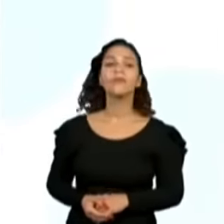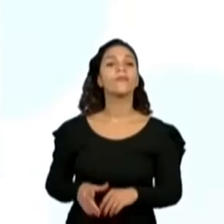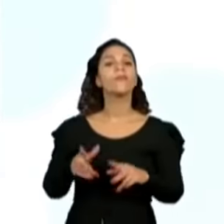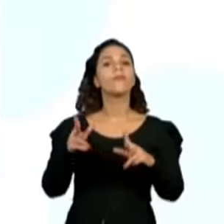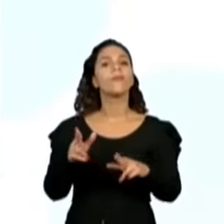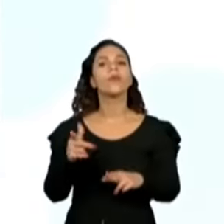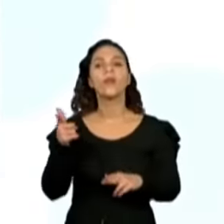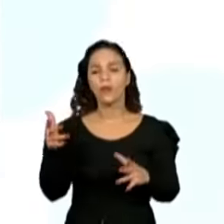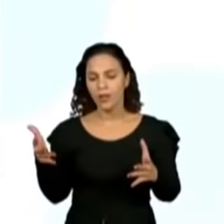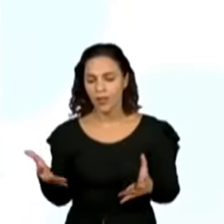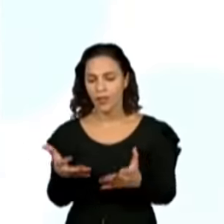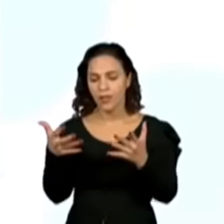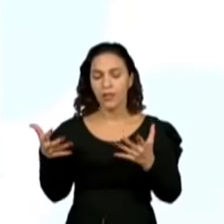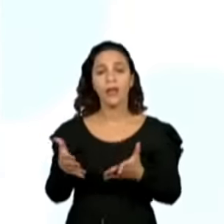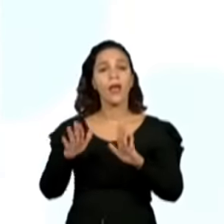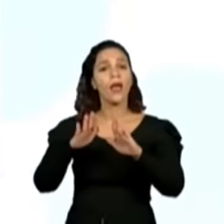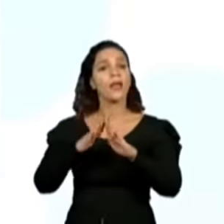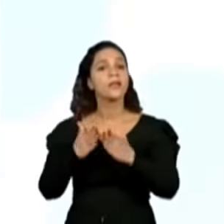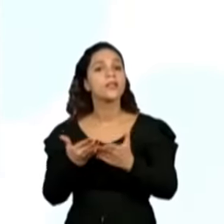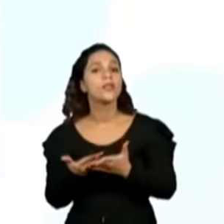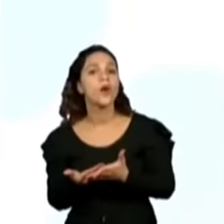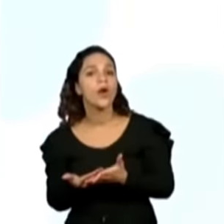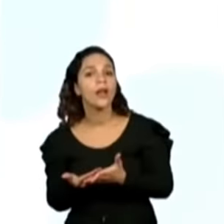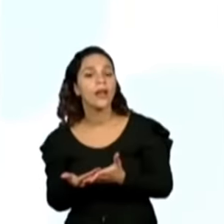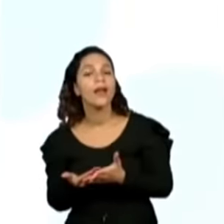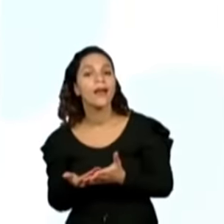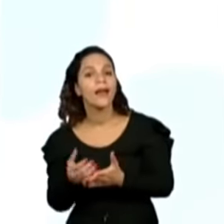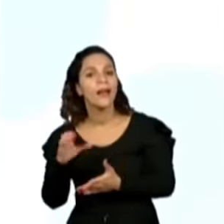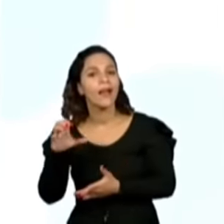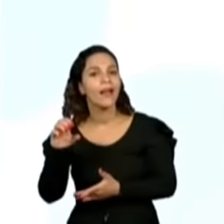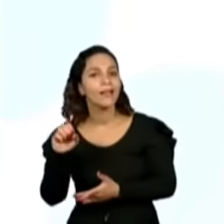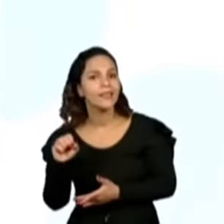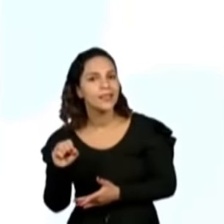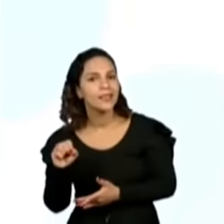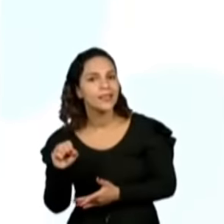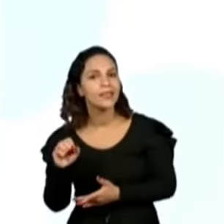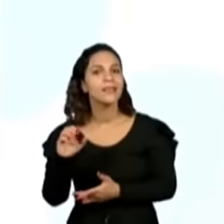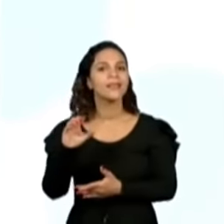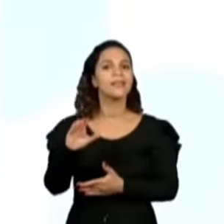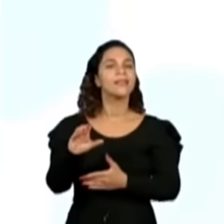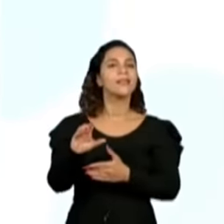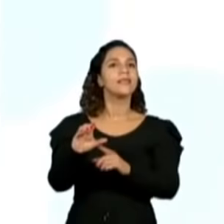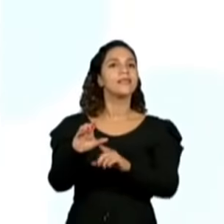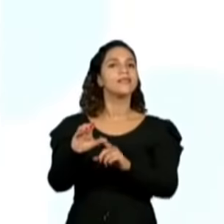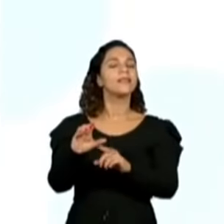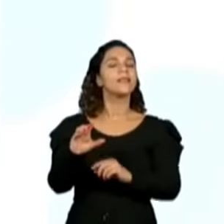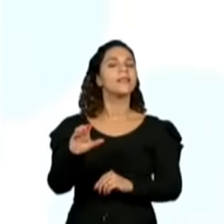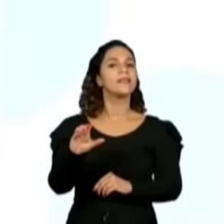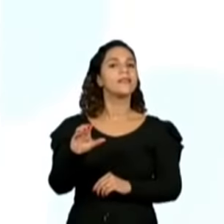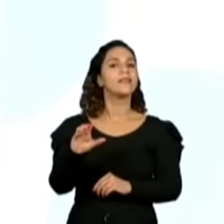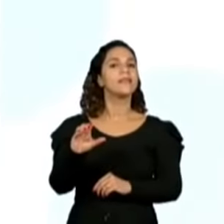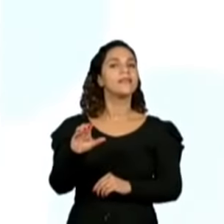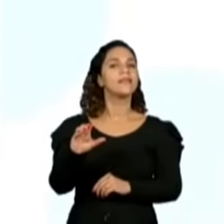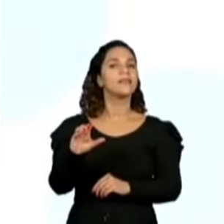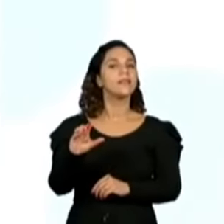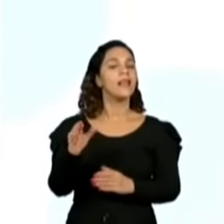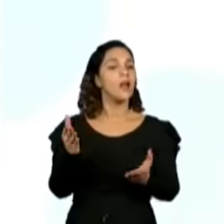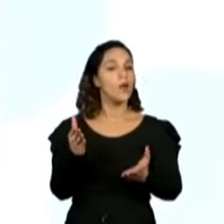escarola. Escola. Escola, muito bom. Muito bem. E o K? O K do Caio.